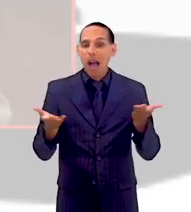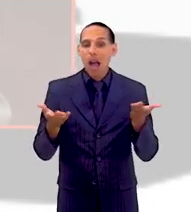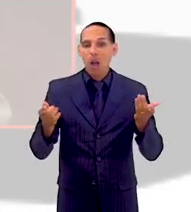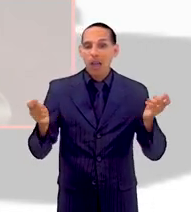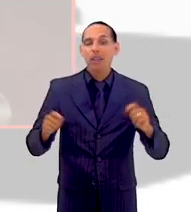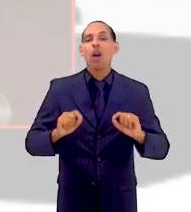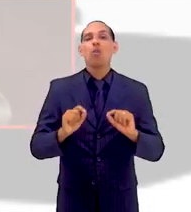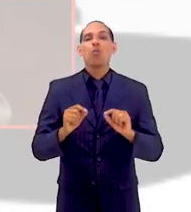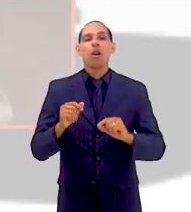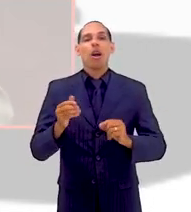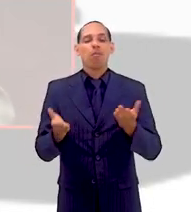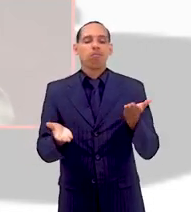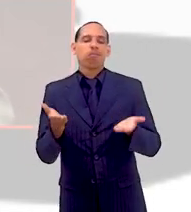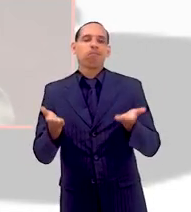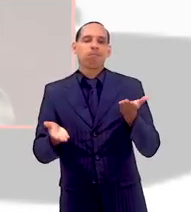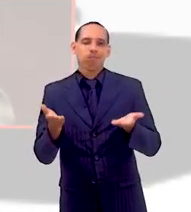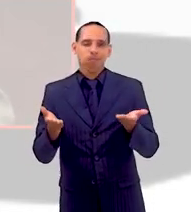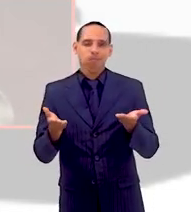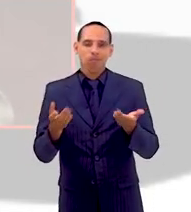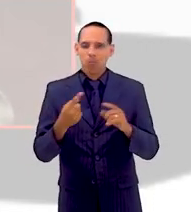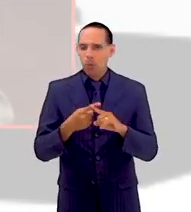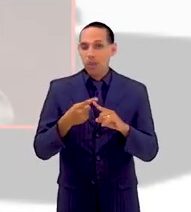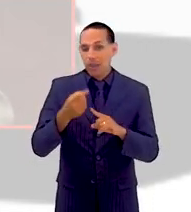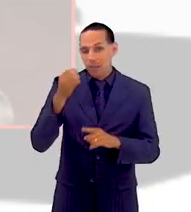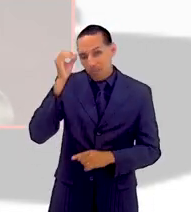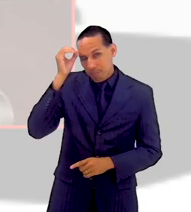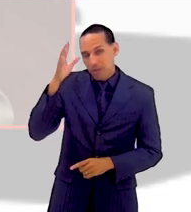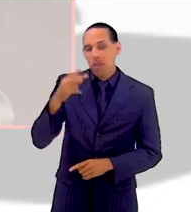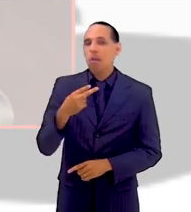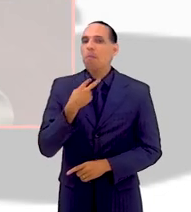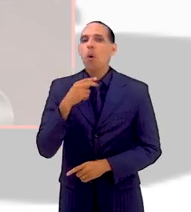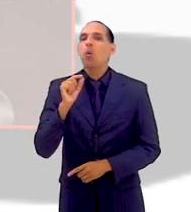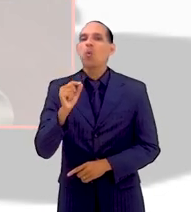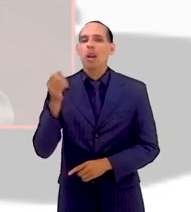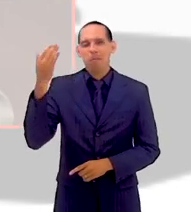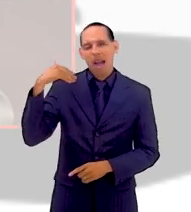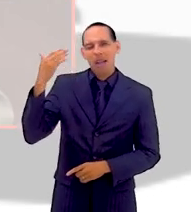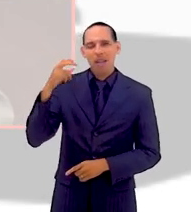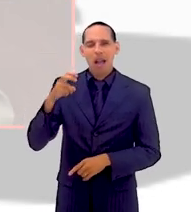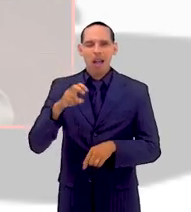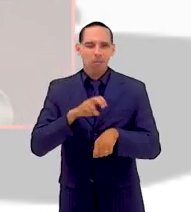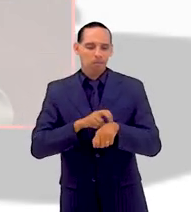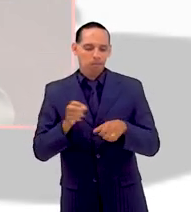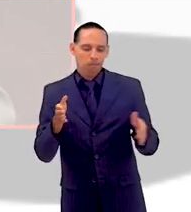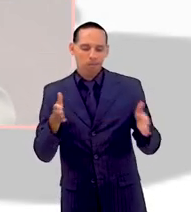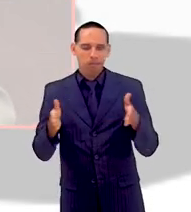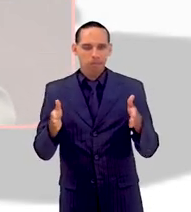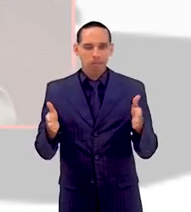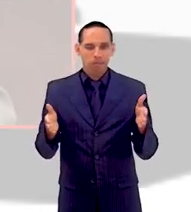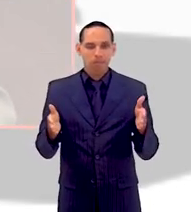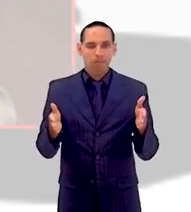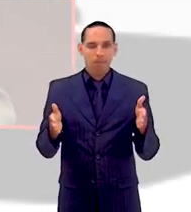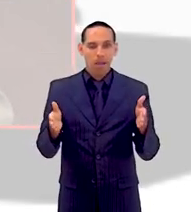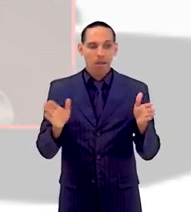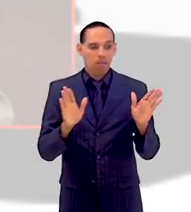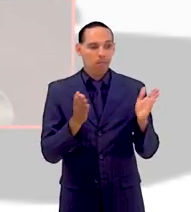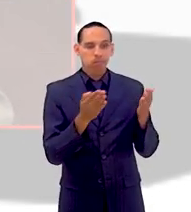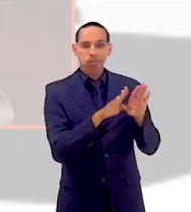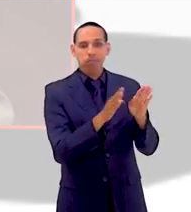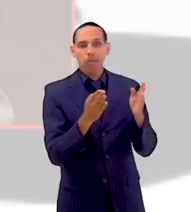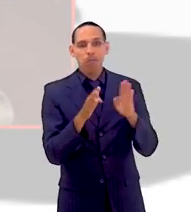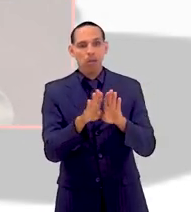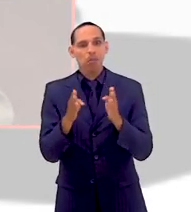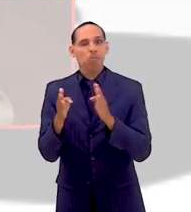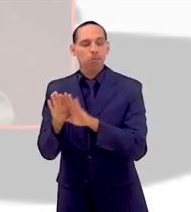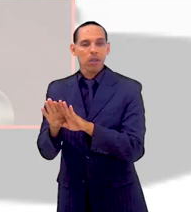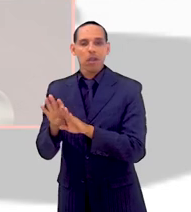para poder recuperar a plenitude. Até porque não devemos esquecer que durante a pandemia, muitas dessas empresas, além de terem fechado inúmeras, essas